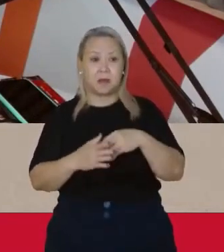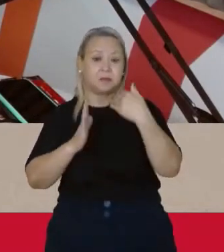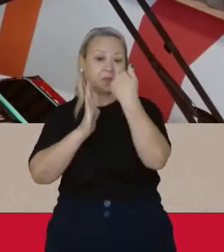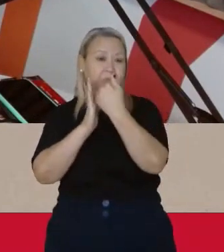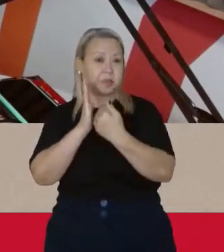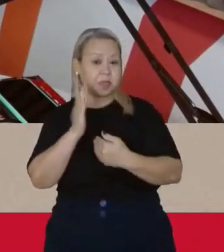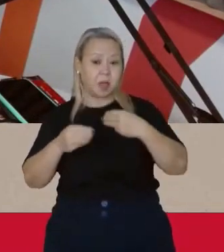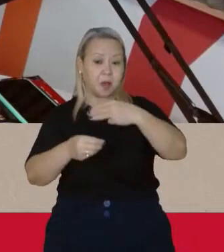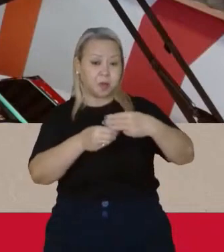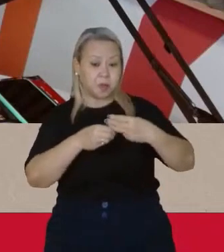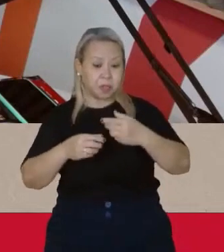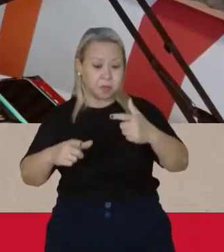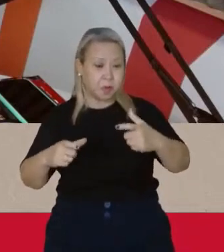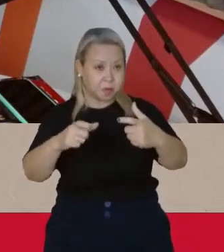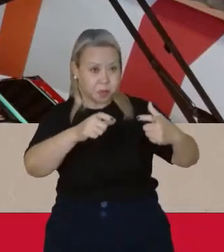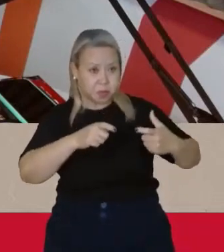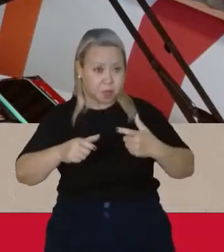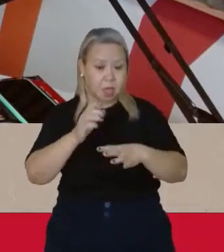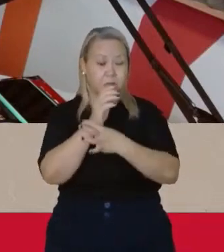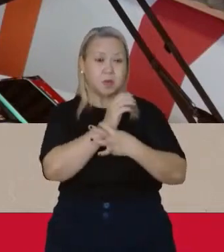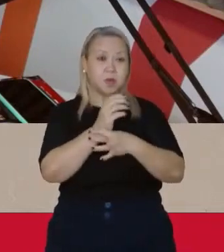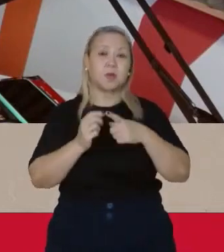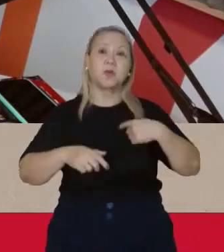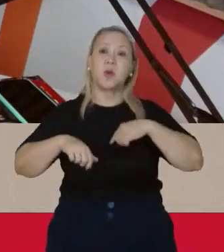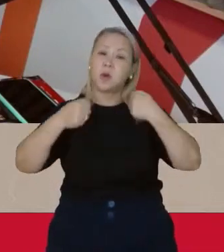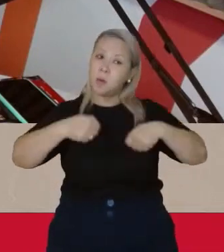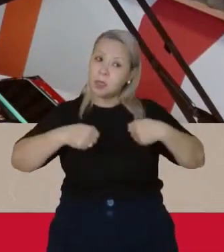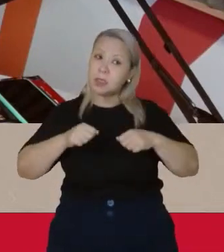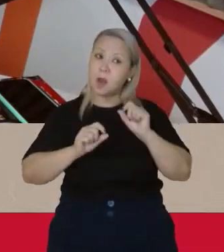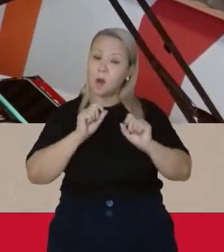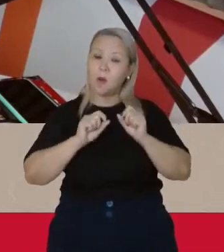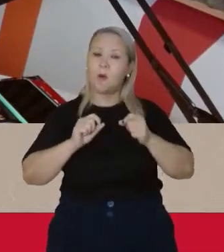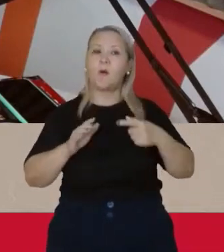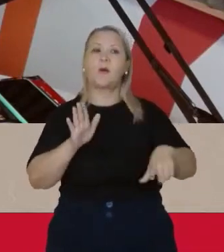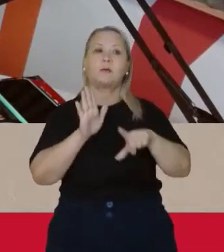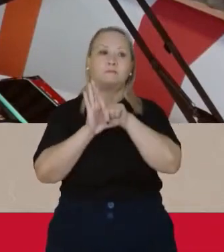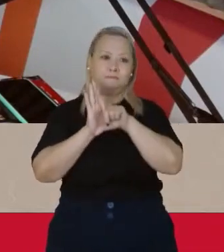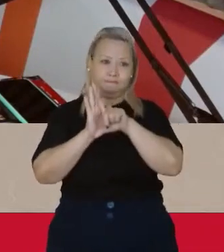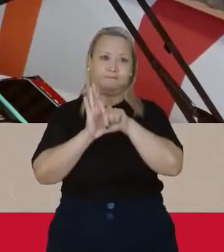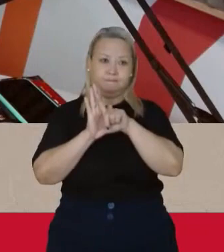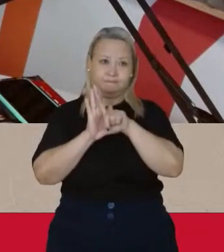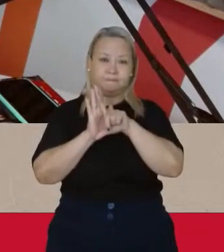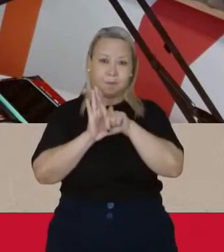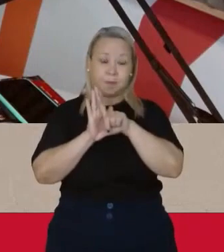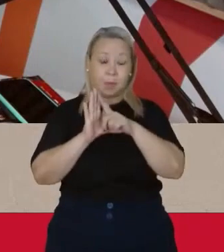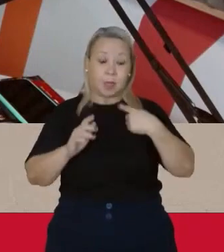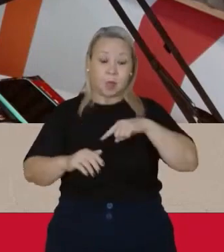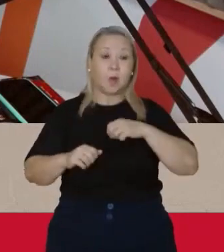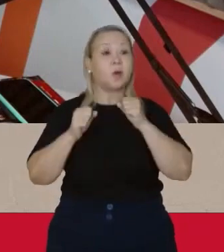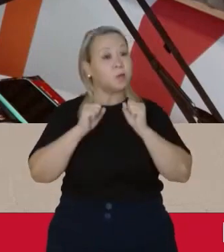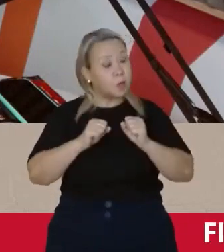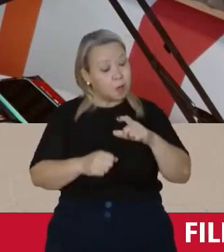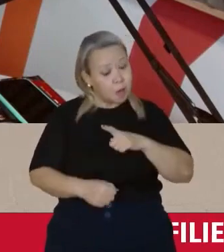alguns municípios, essa segurança que nós precisamos e que é legal. Que nós podemos ter a